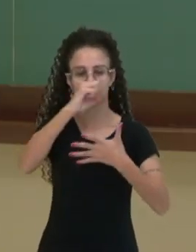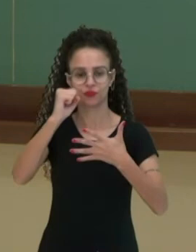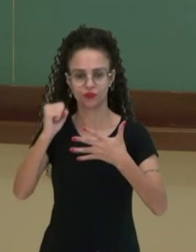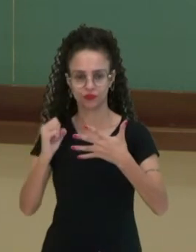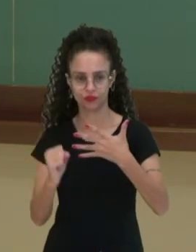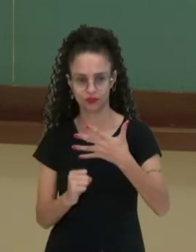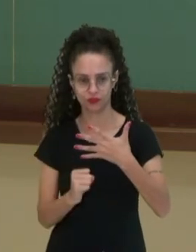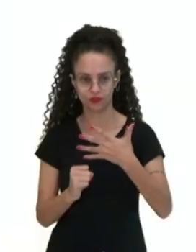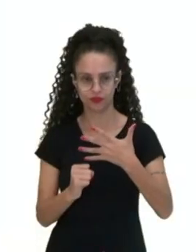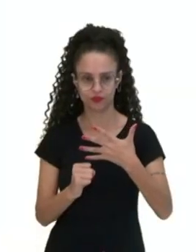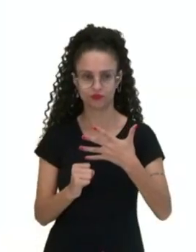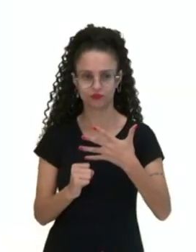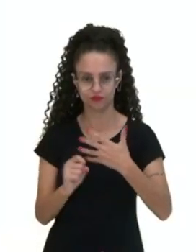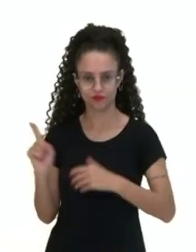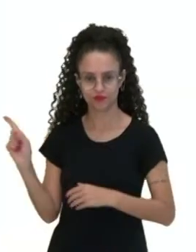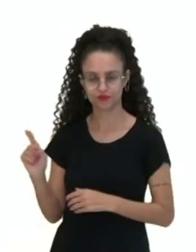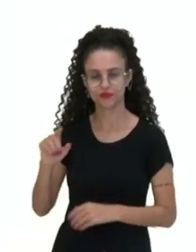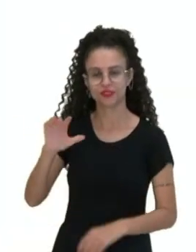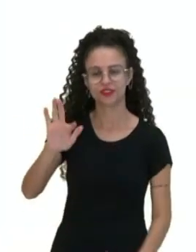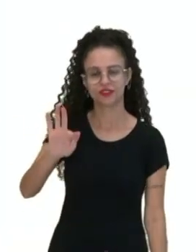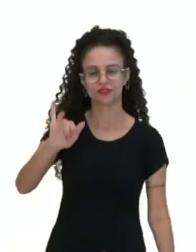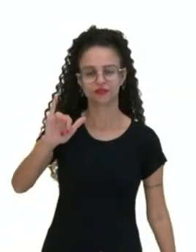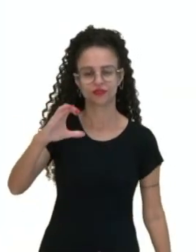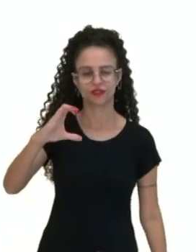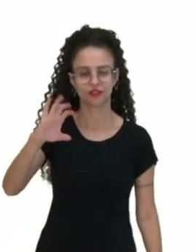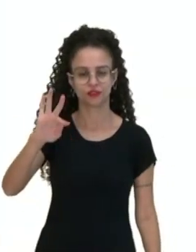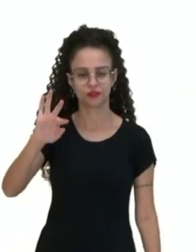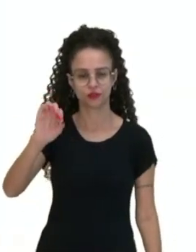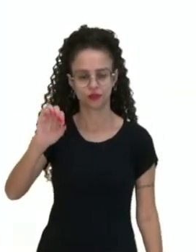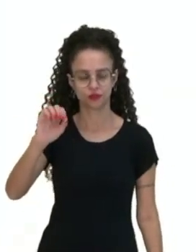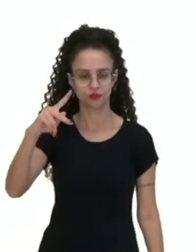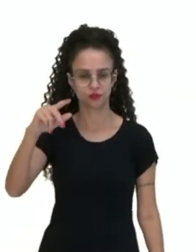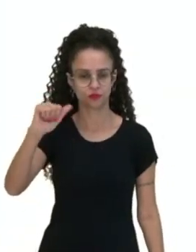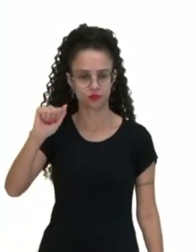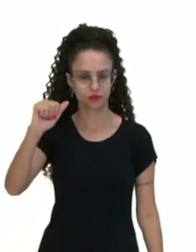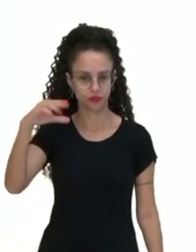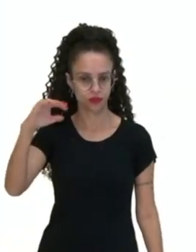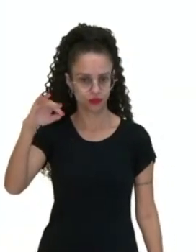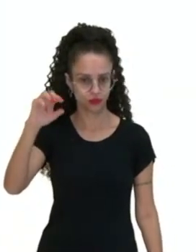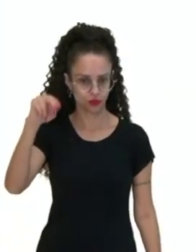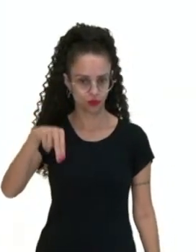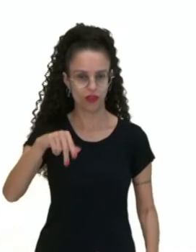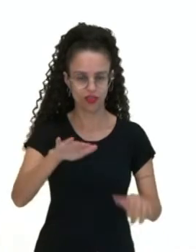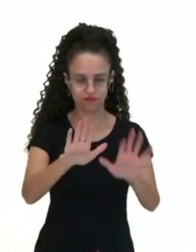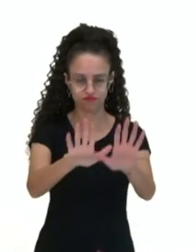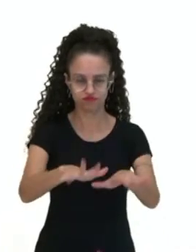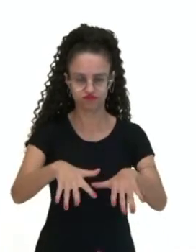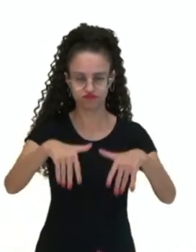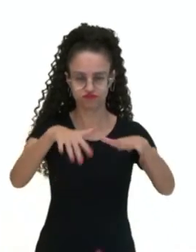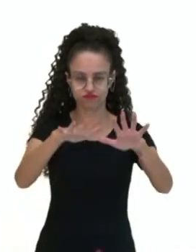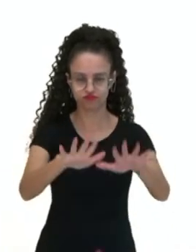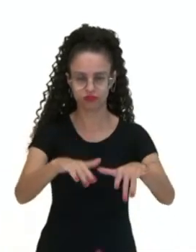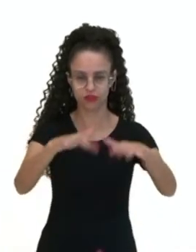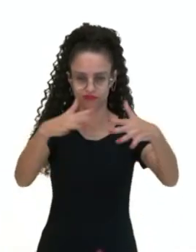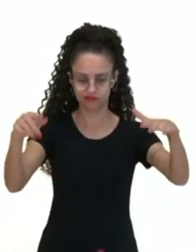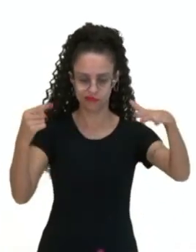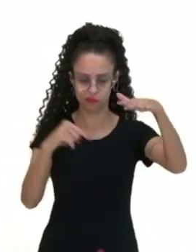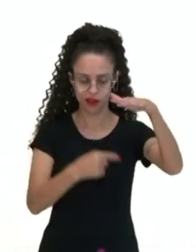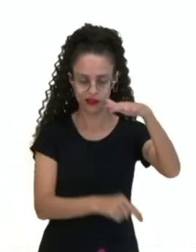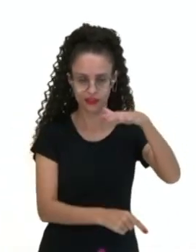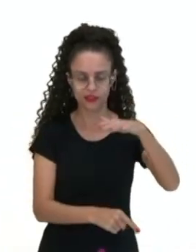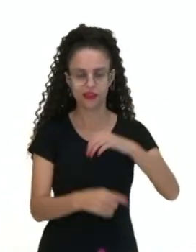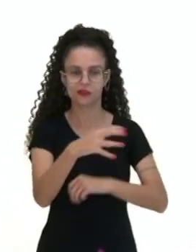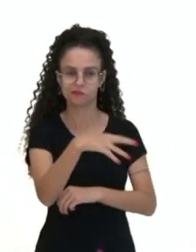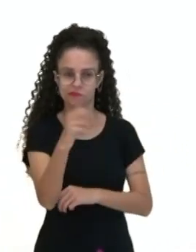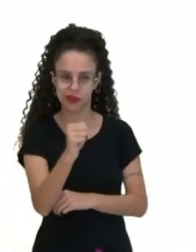alimentar, fitoplâncton, né? São algas marinhas que vai servir de alimento aqui para este camarão, logo ele vai servir de alimento